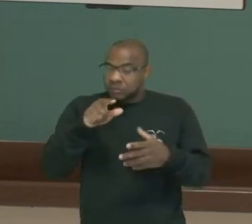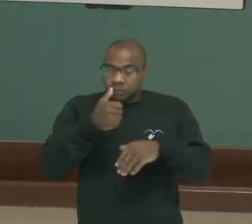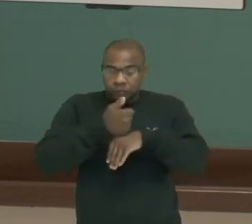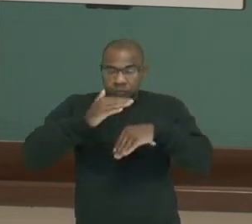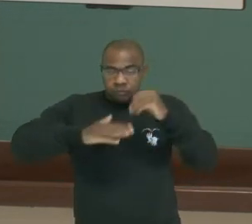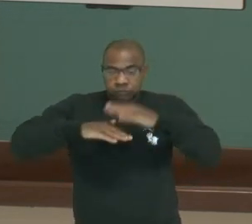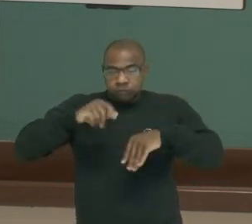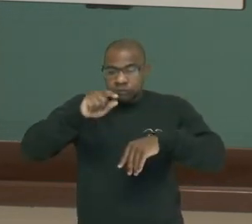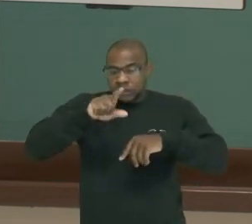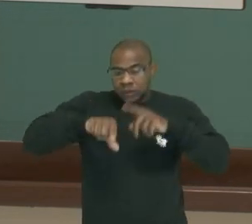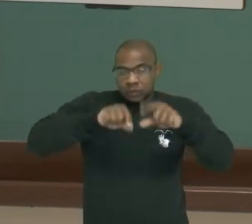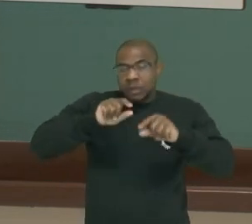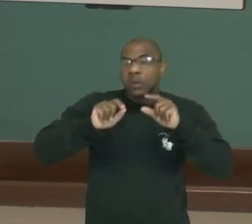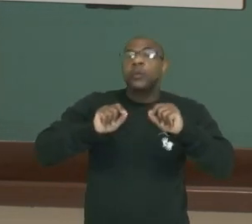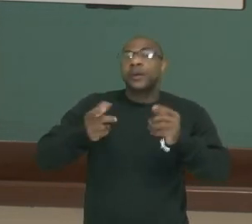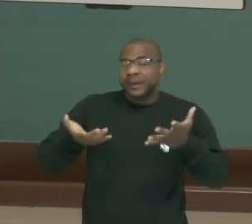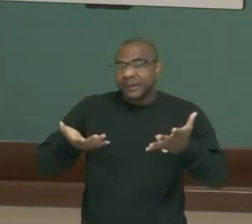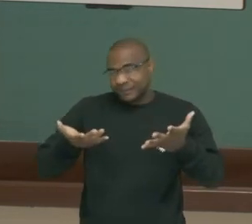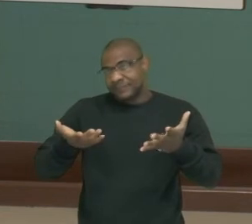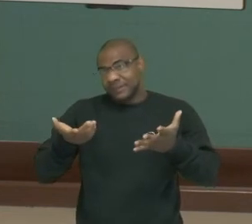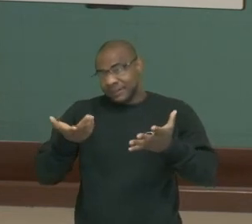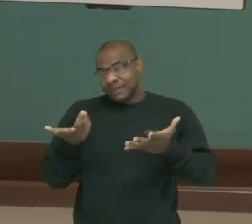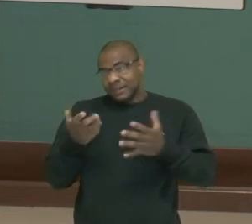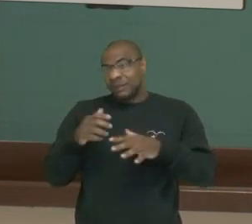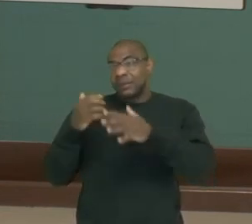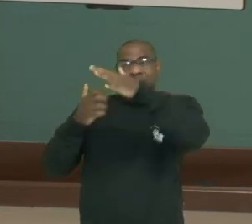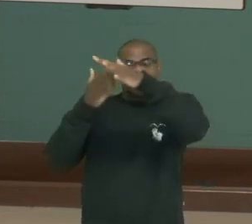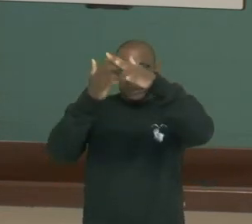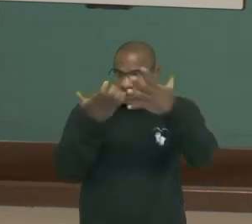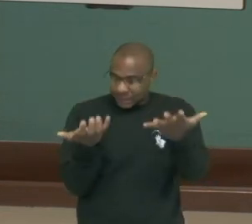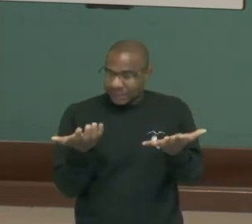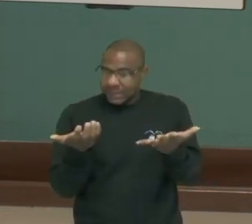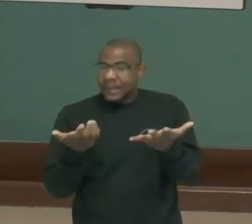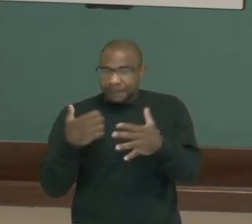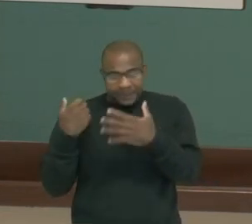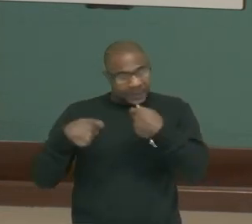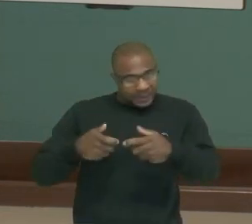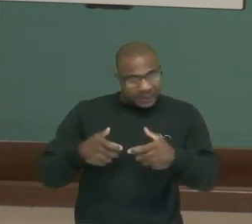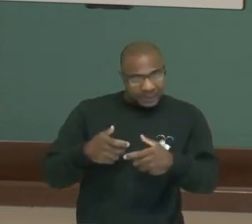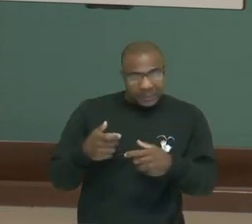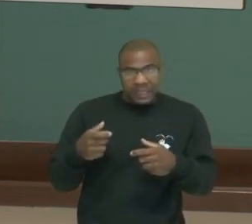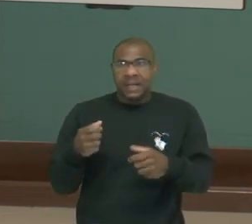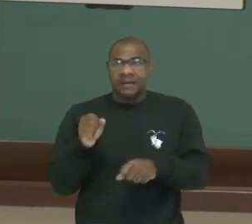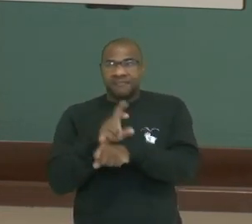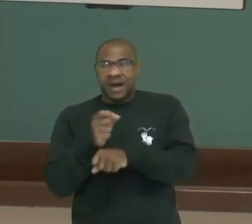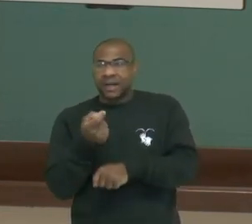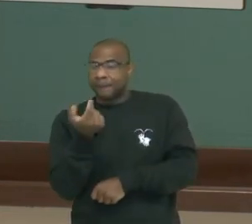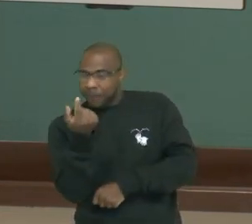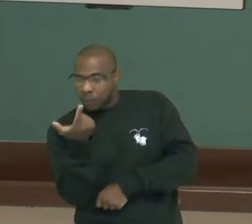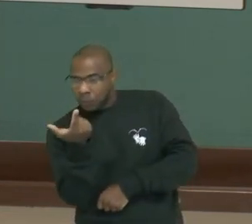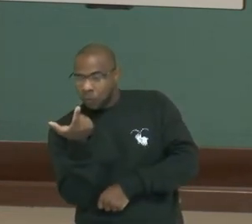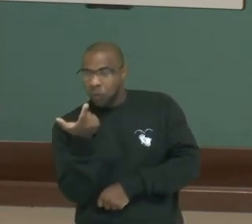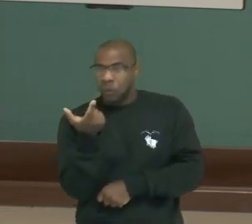de familiares para auxiliar na escolha da profissão?